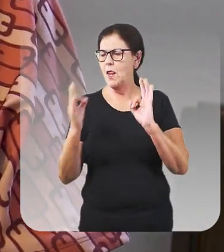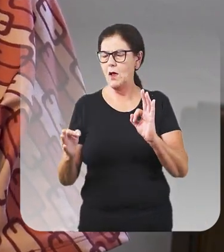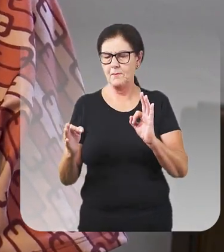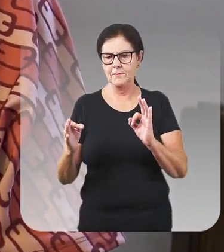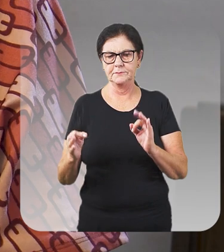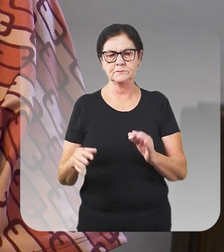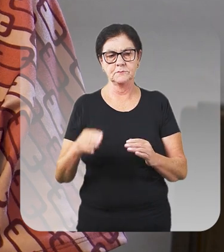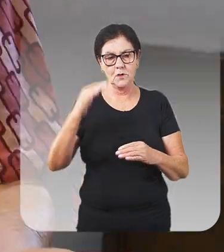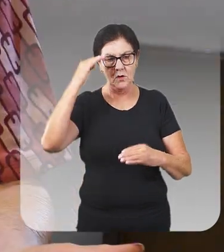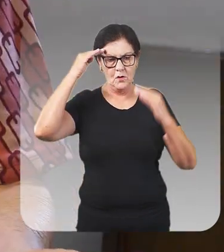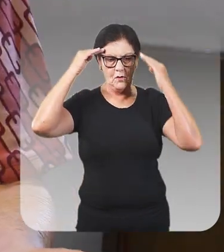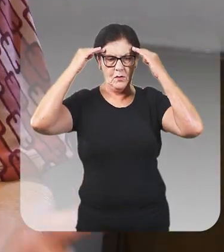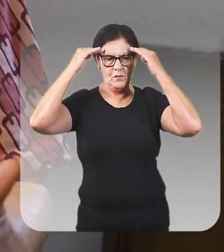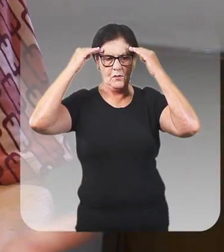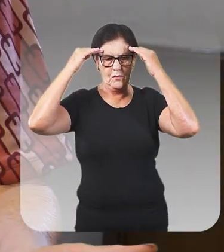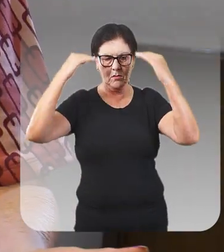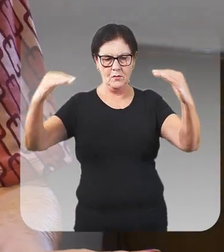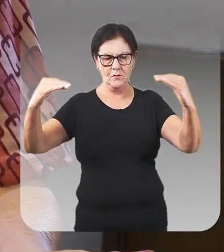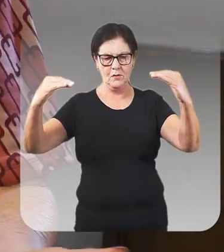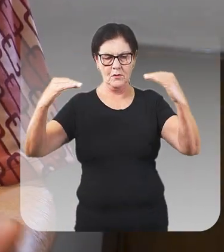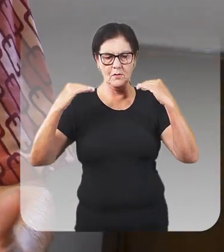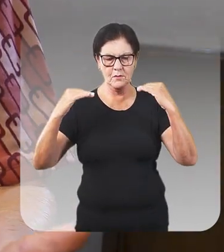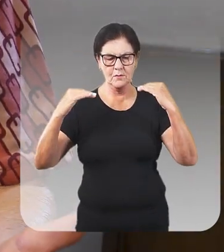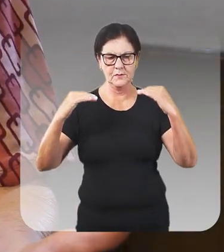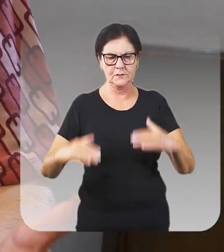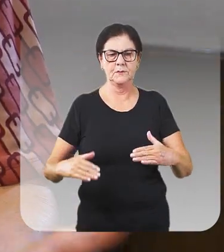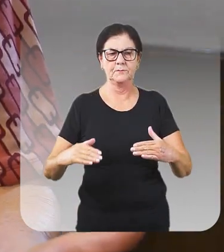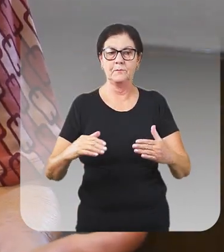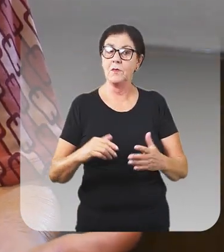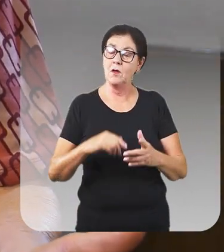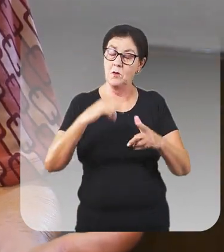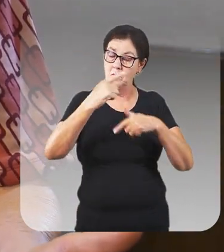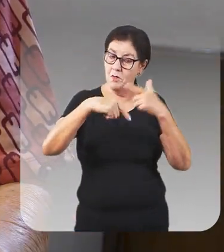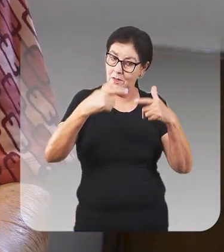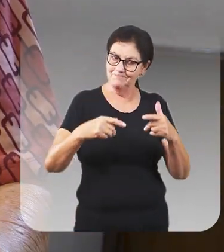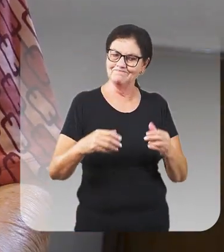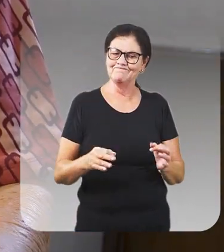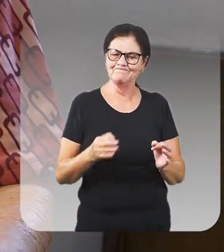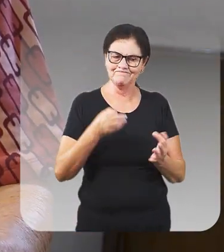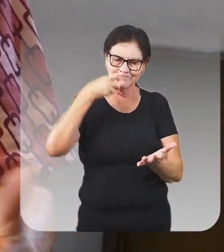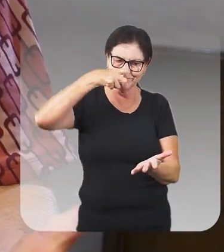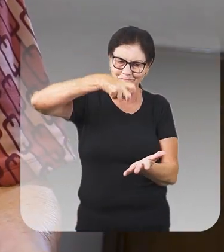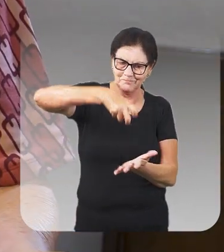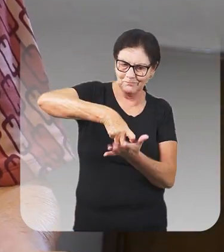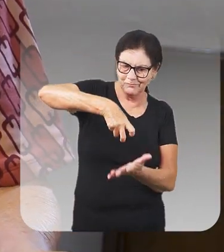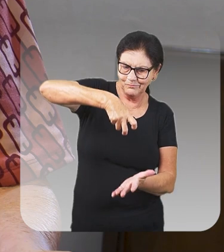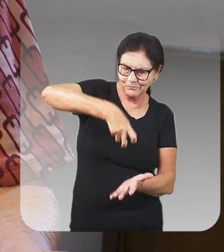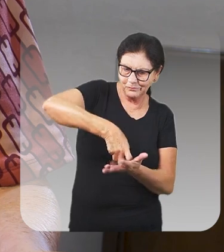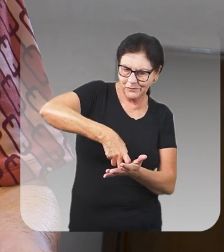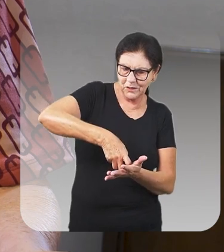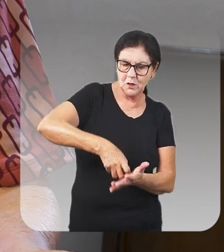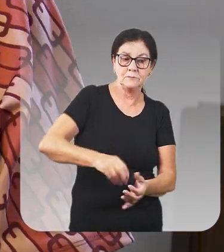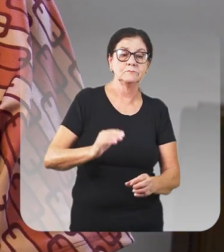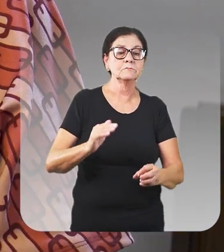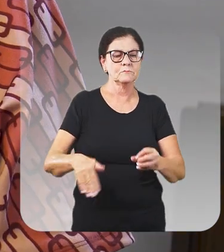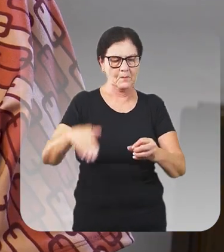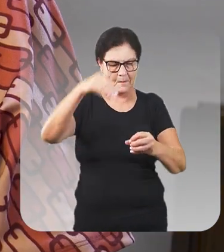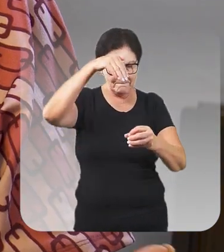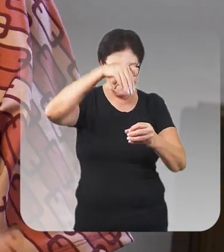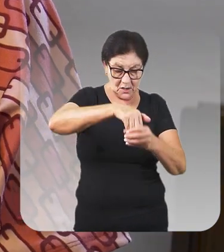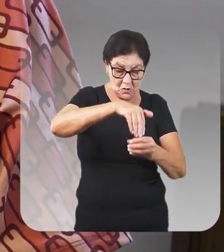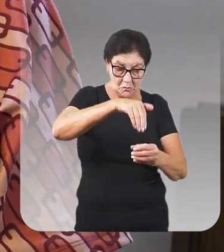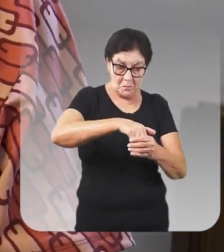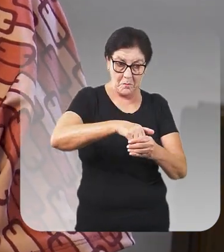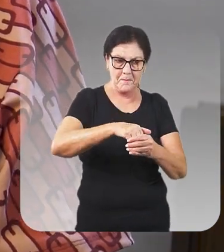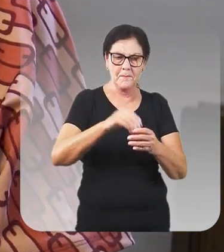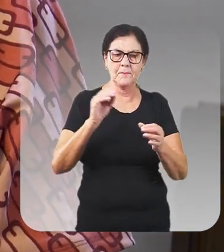o coronel tinha mandado. Porque se ele não votasse, viria uma represália. Então, morto votava. Além